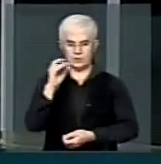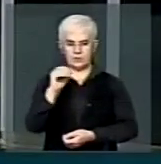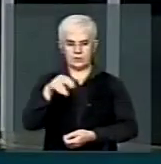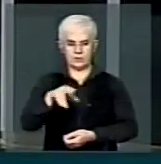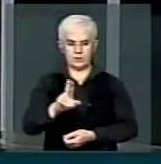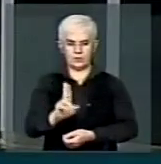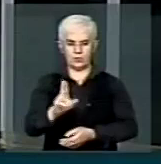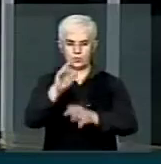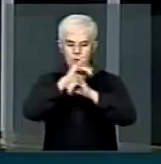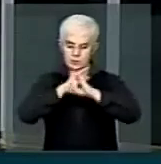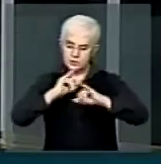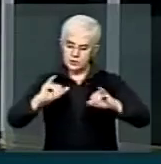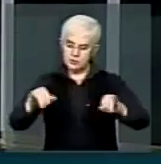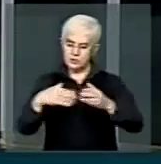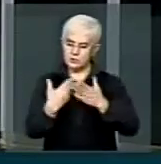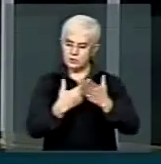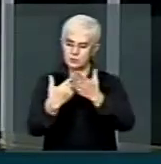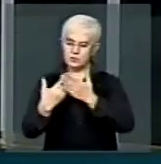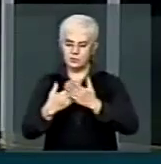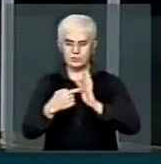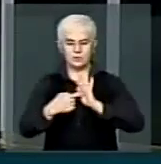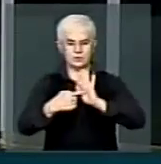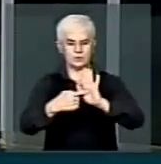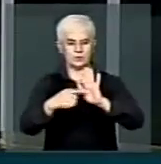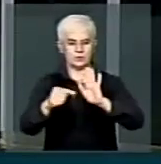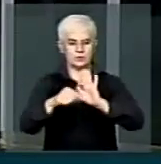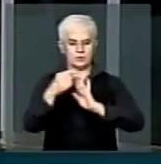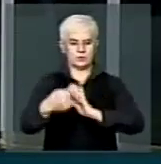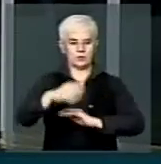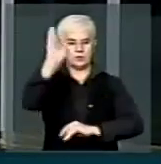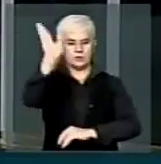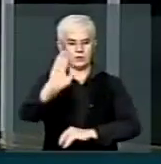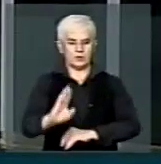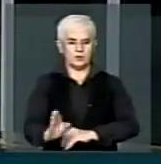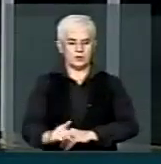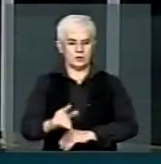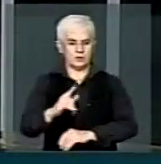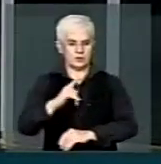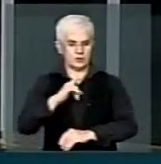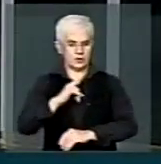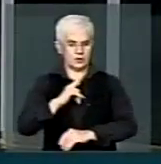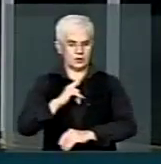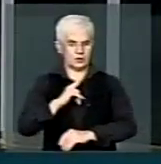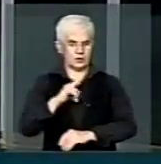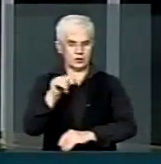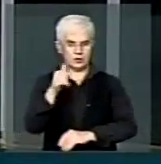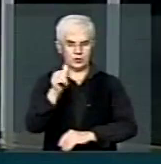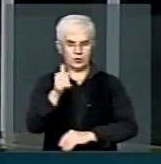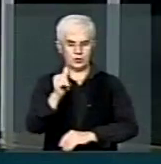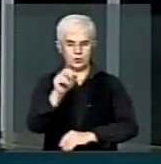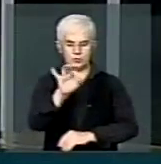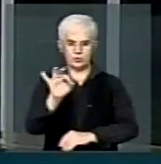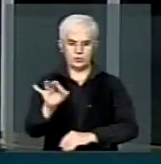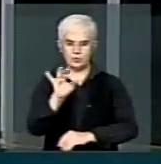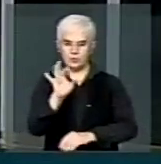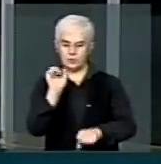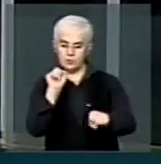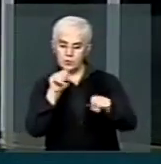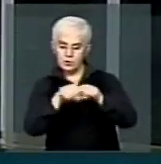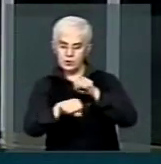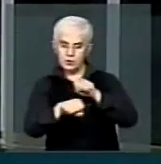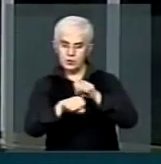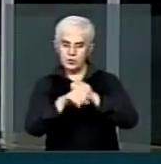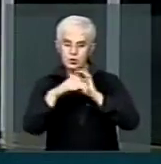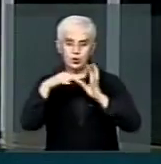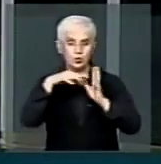ONU divulgou um estudo que mostra que o Brasil responde por 11% dos homicídios